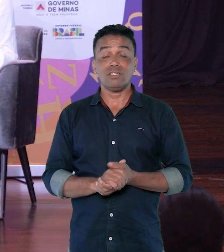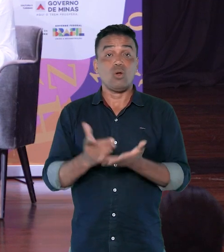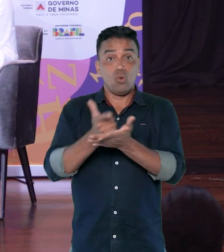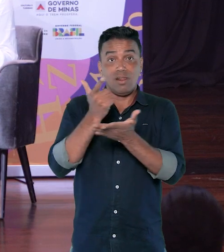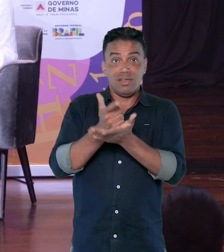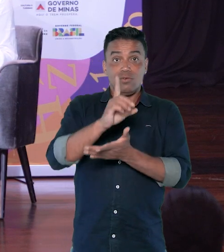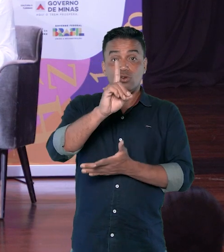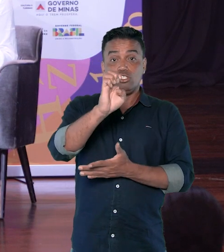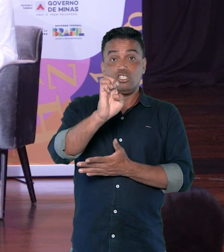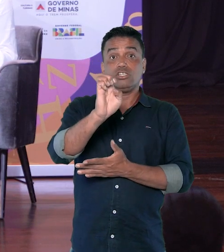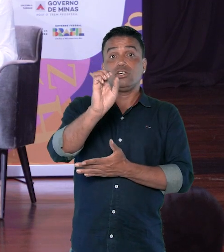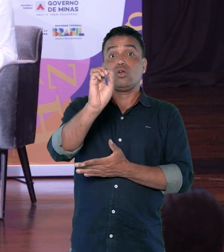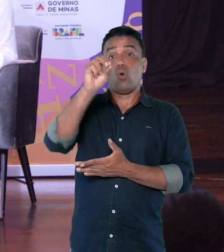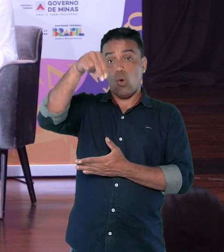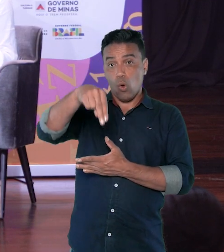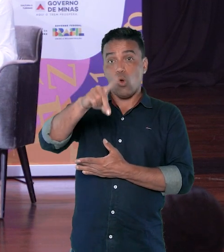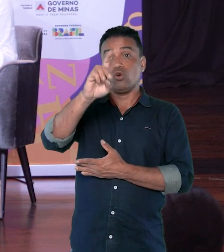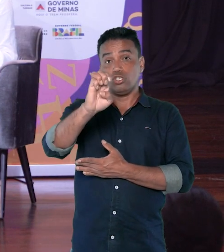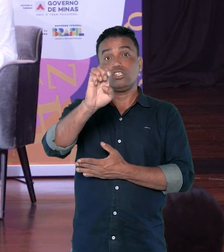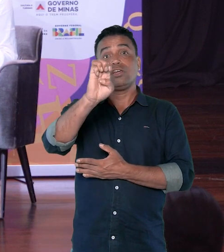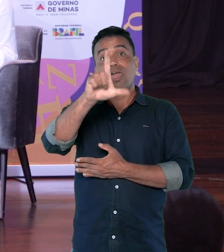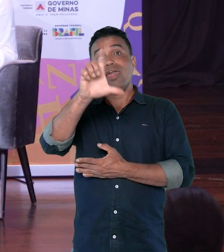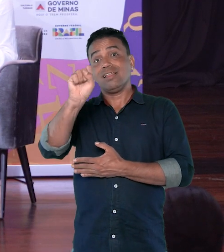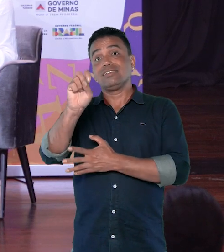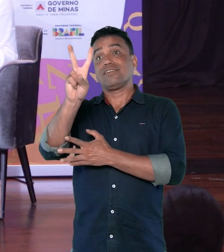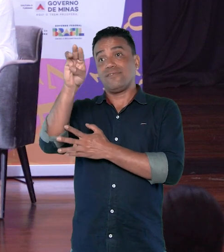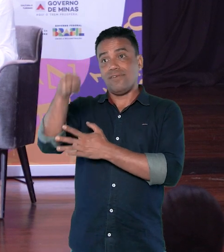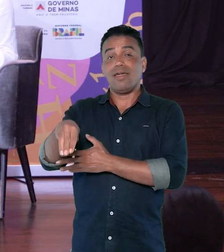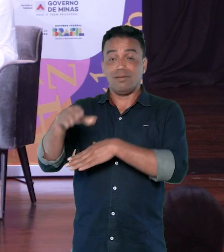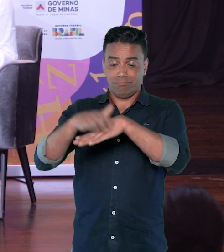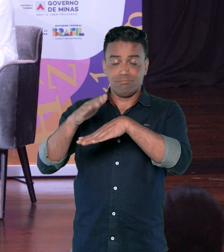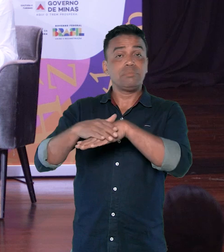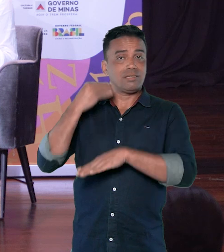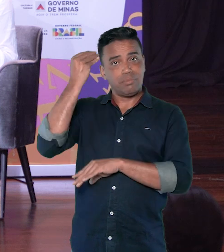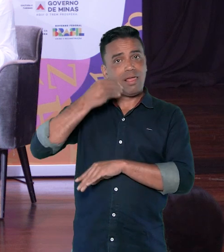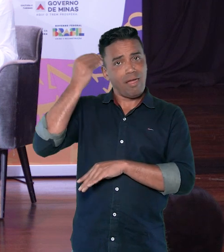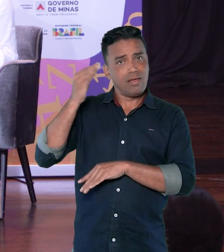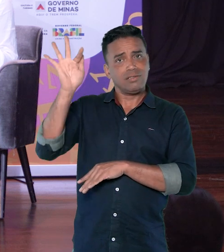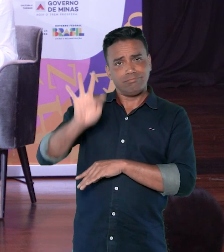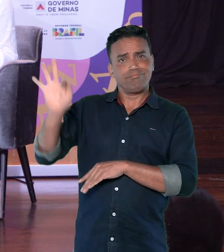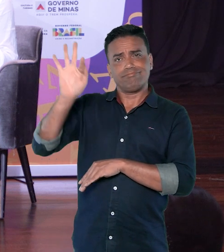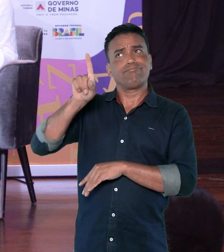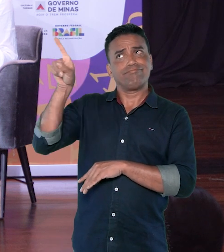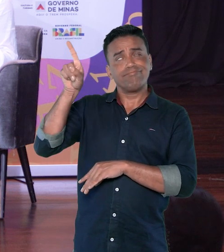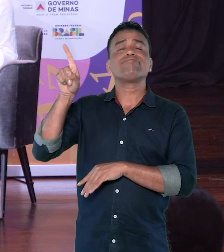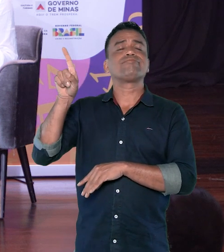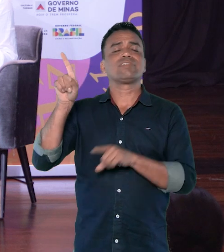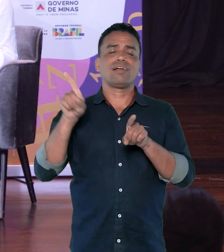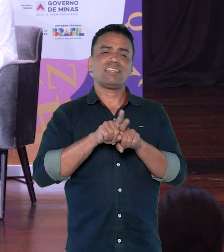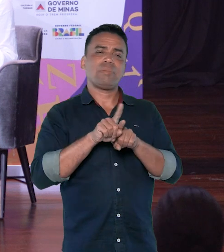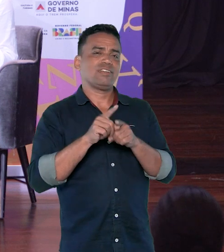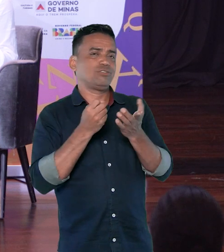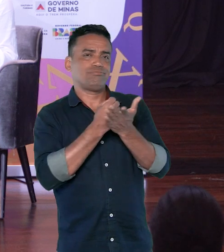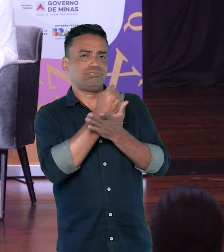vêm é fruto da minha experiência na universidade, né? É fruto de muitas coisas que eu